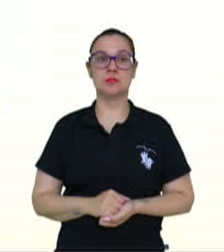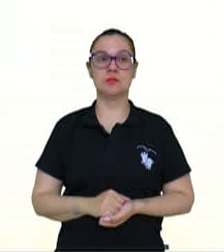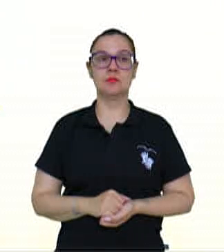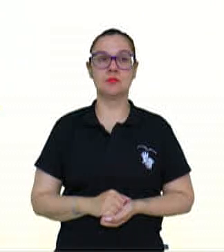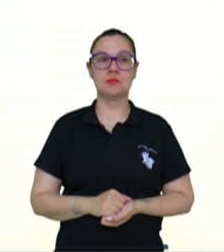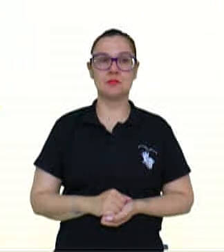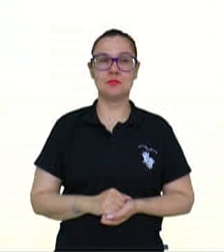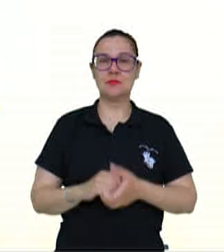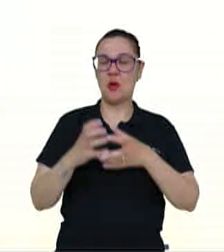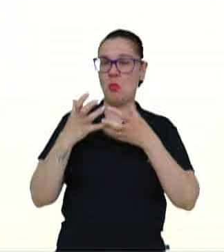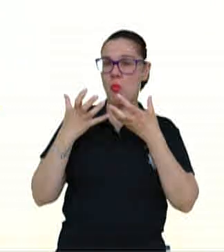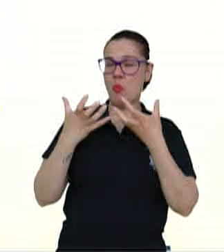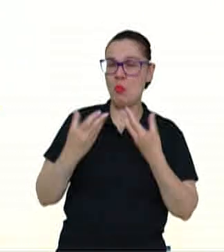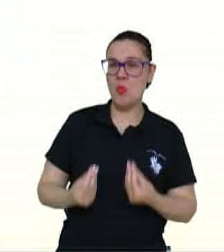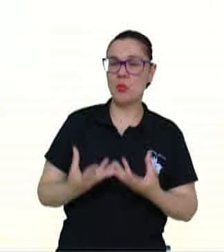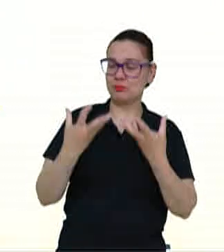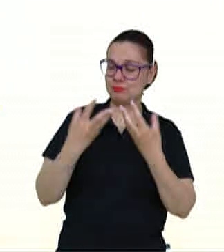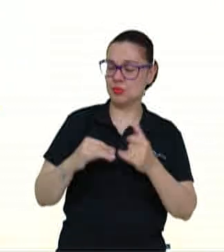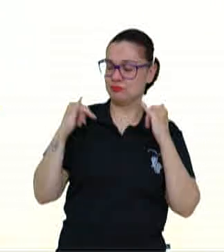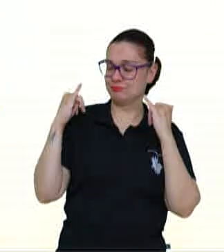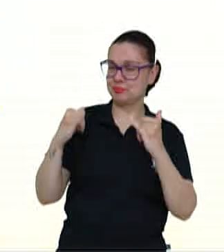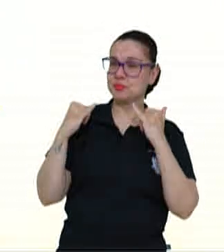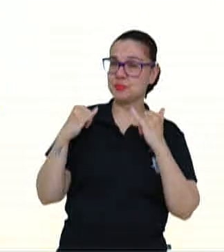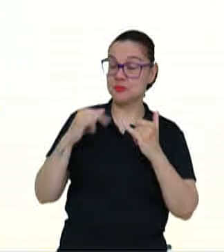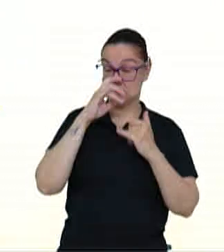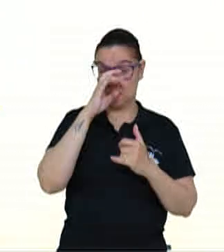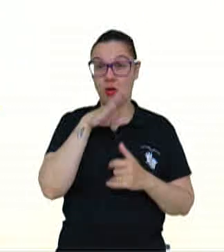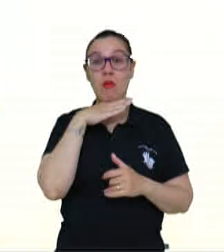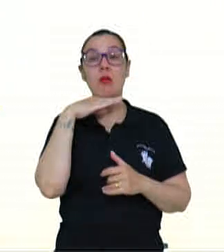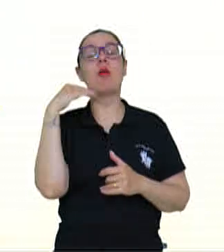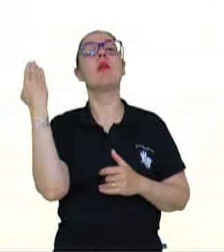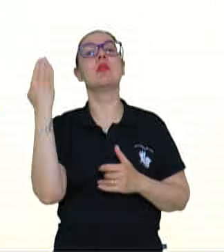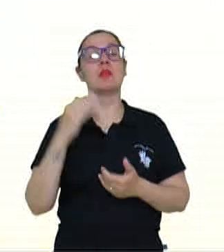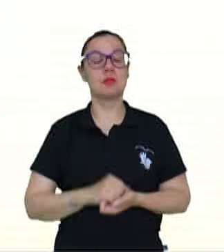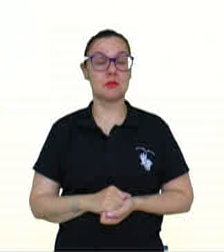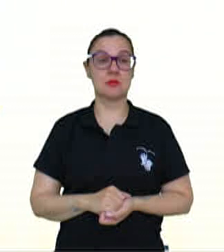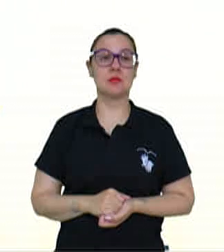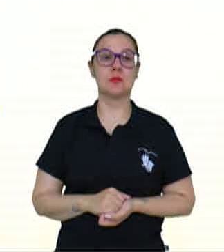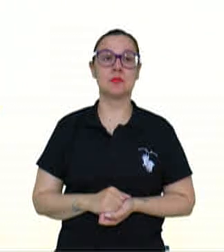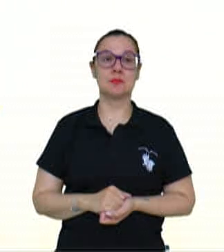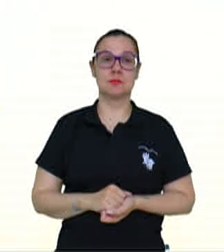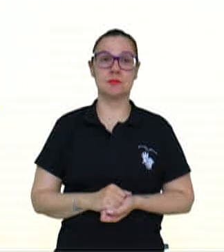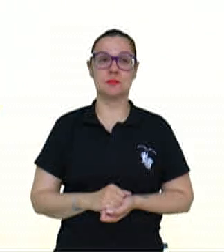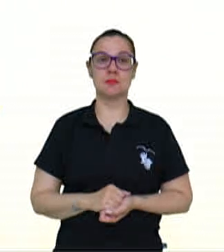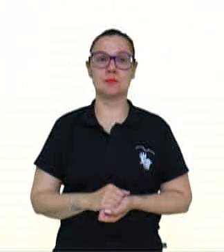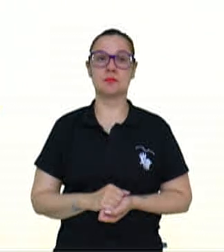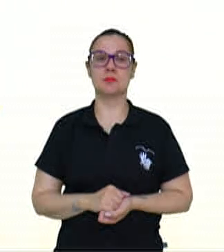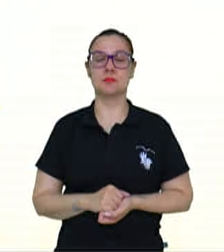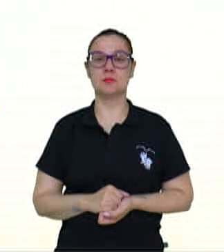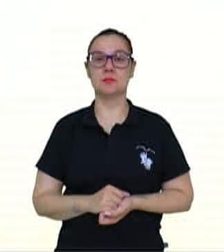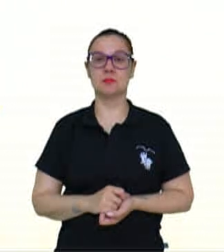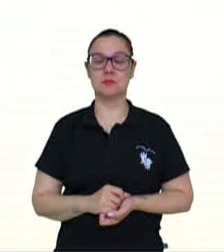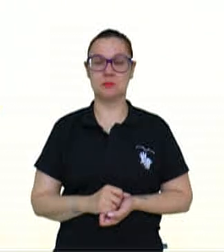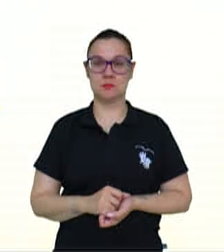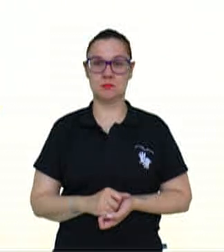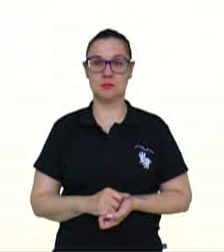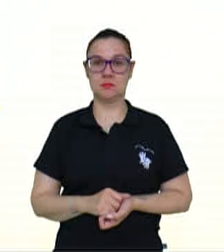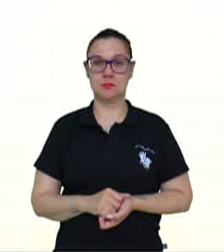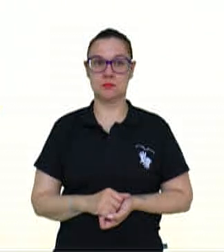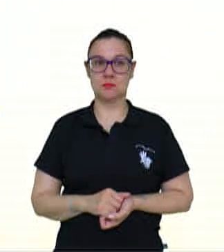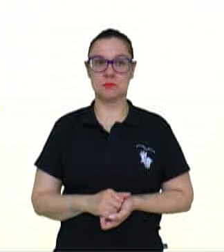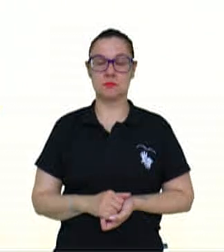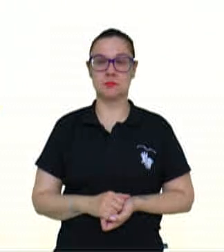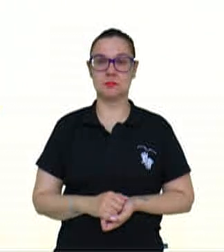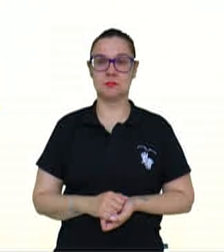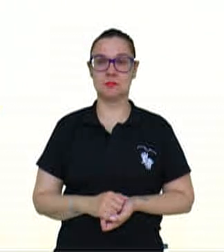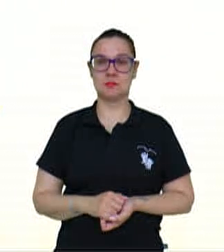Então, saturação significa muito, né? Então, muita informação. Mensagem muito extenso, com uma grande quantidade de